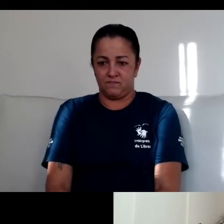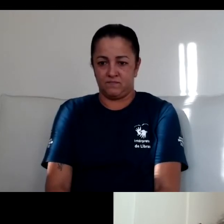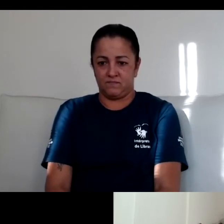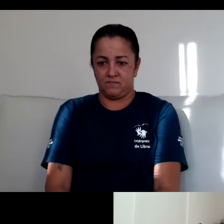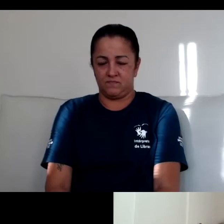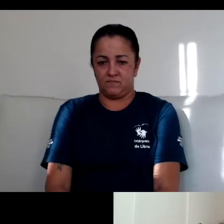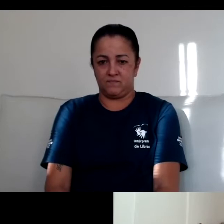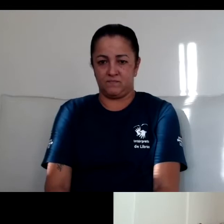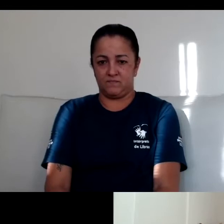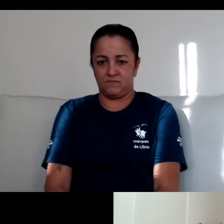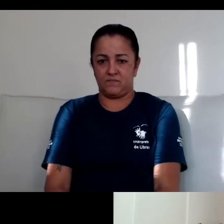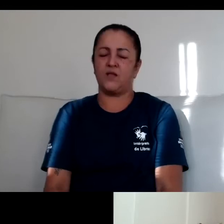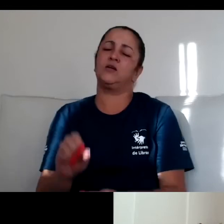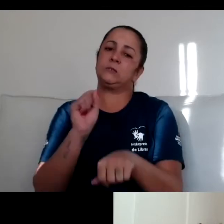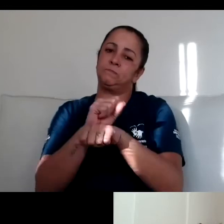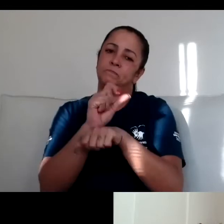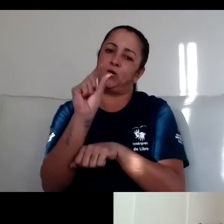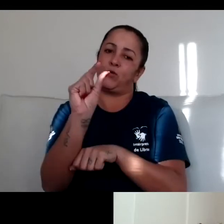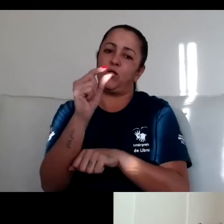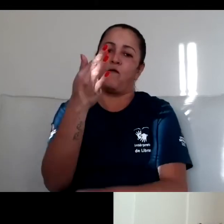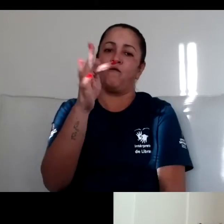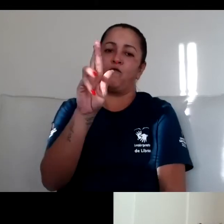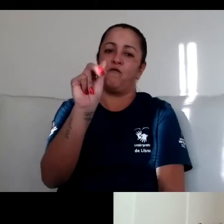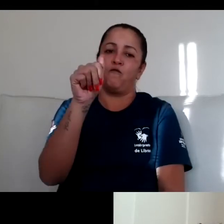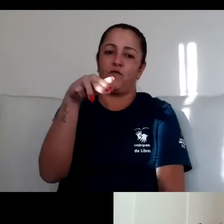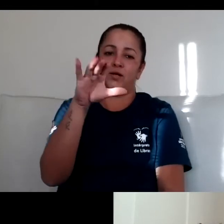Vamos lá esperar a Fran, gente.